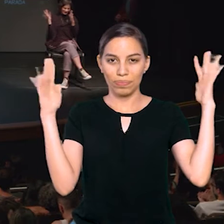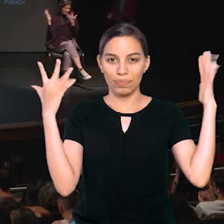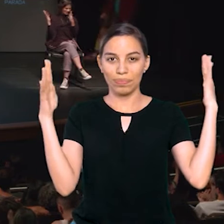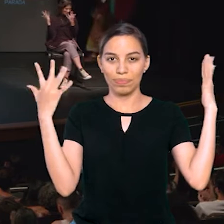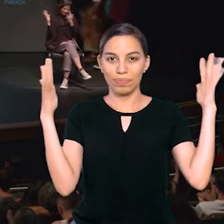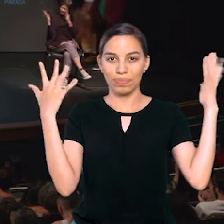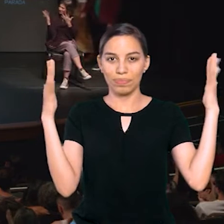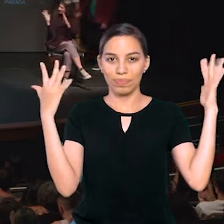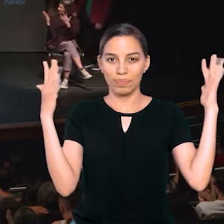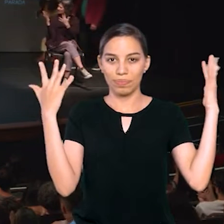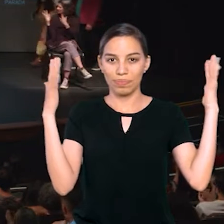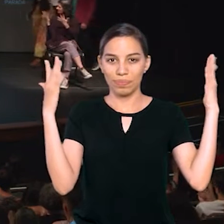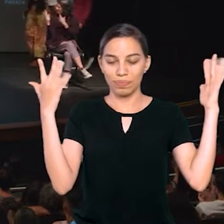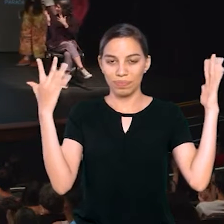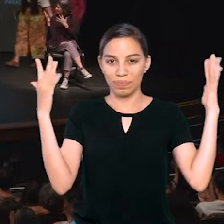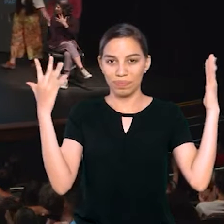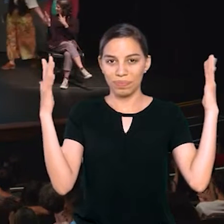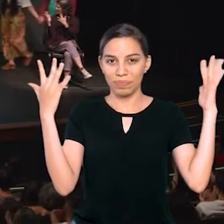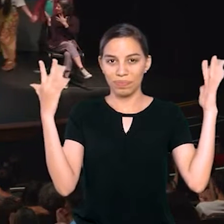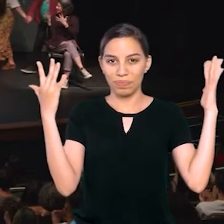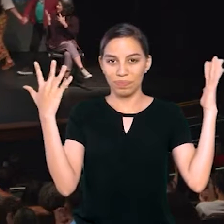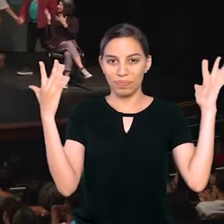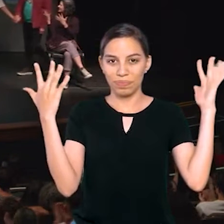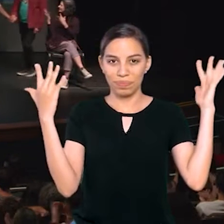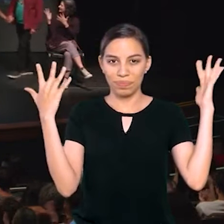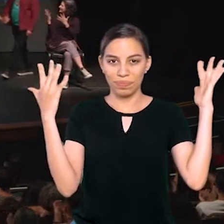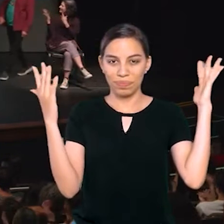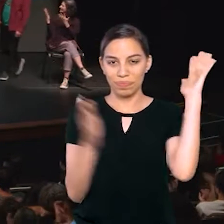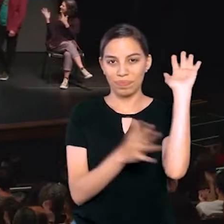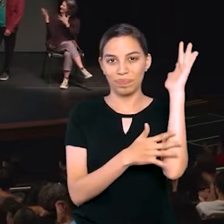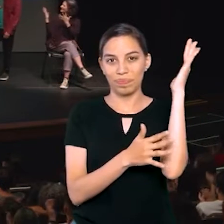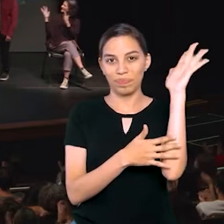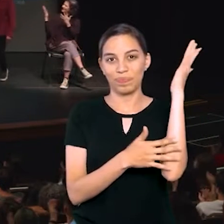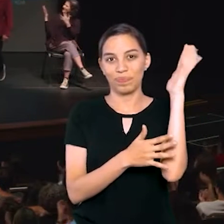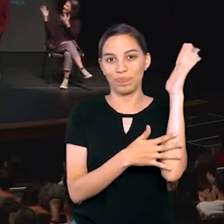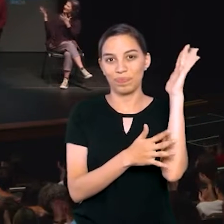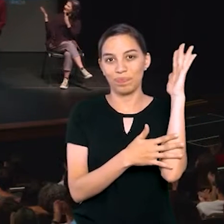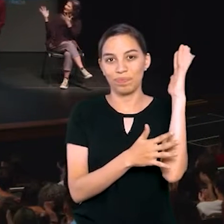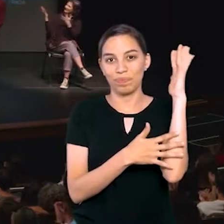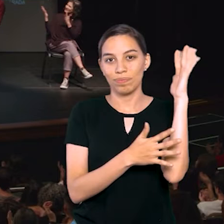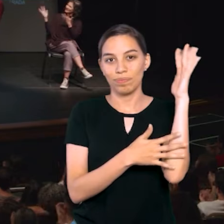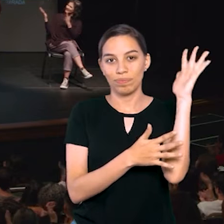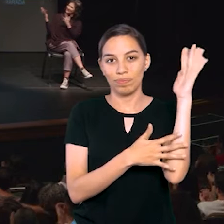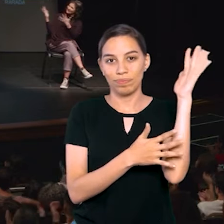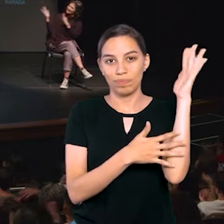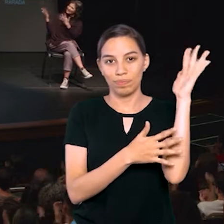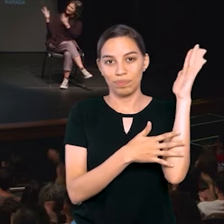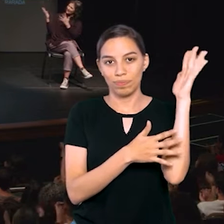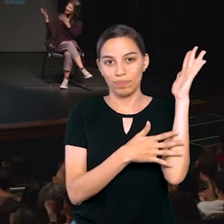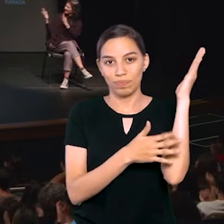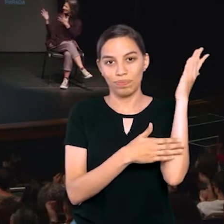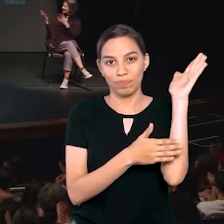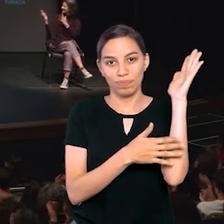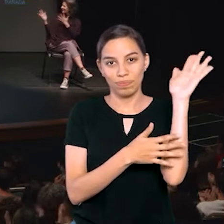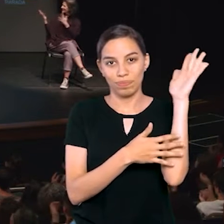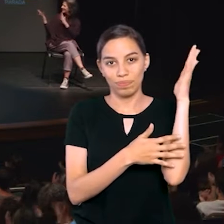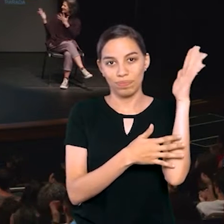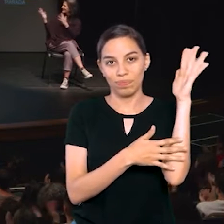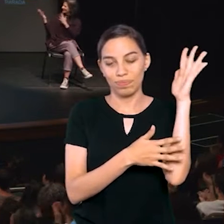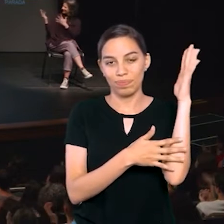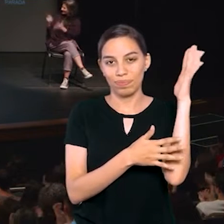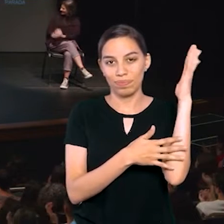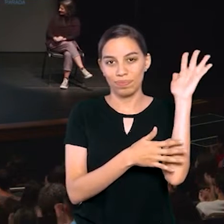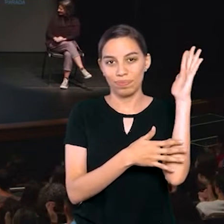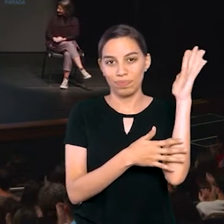A plateia aplaude calorosamente a entrada de Geni Nunes e Ailton Krenak. Geni é uma mulher indígena de